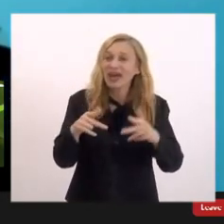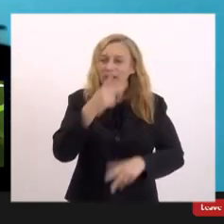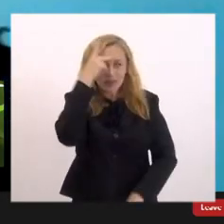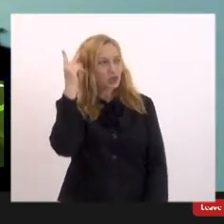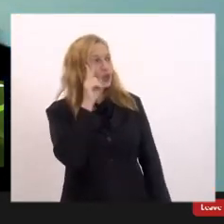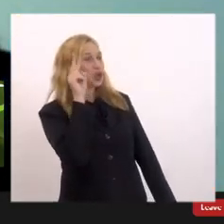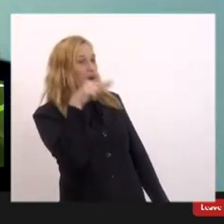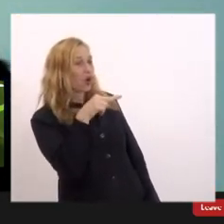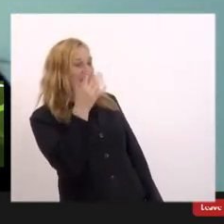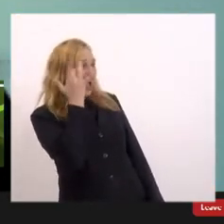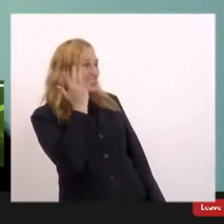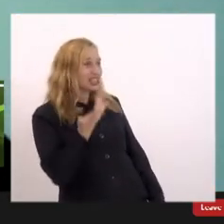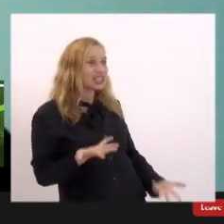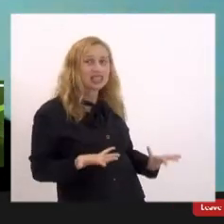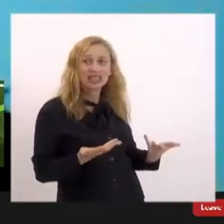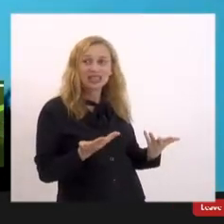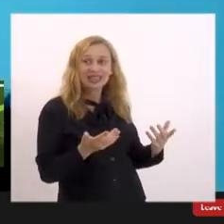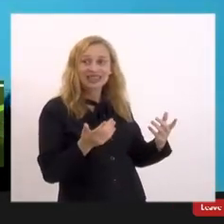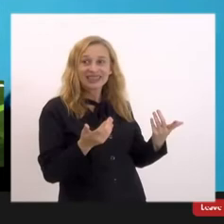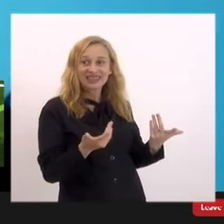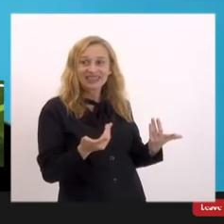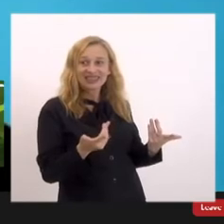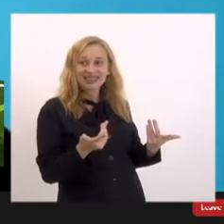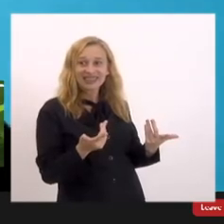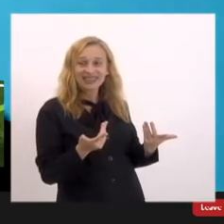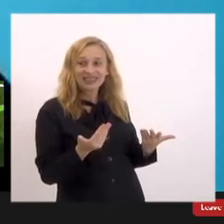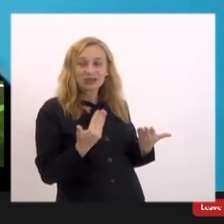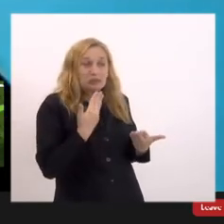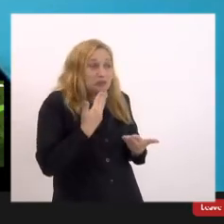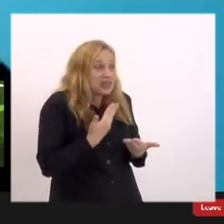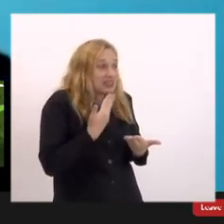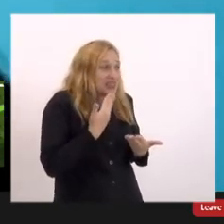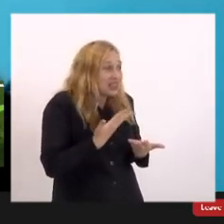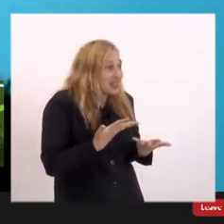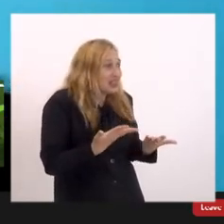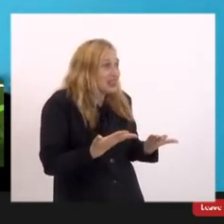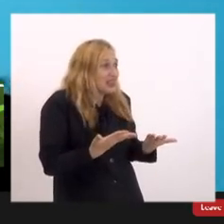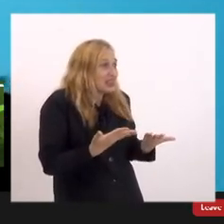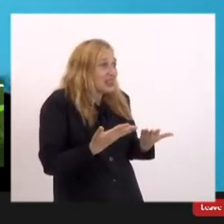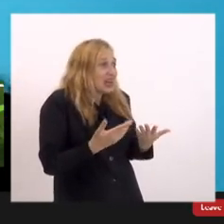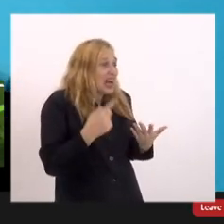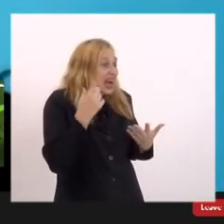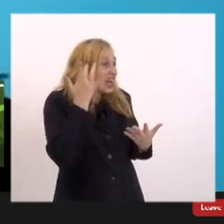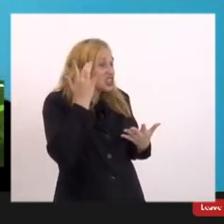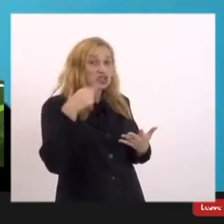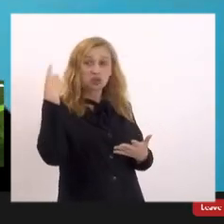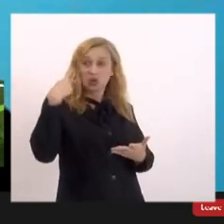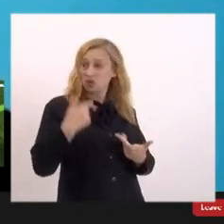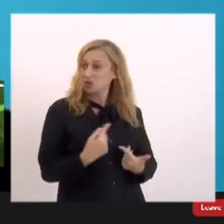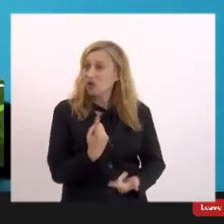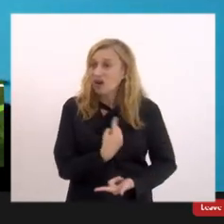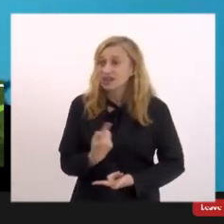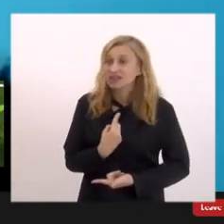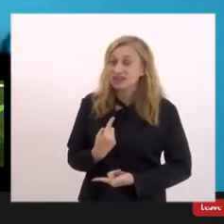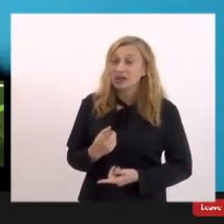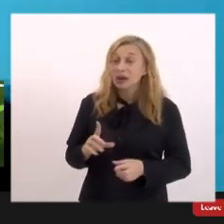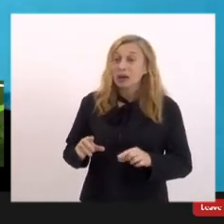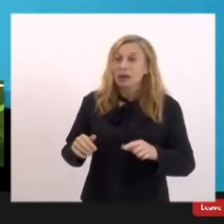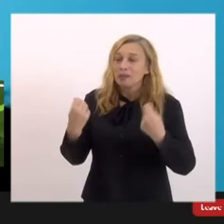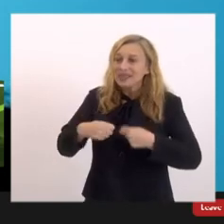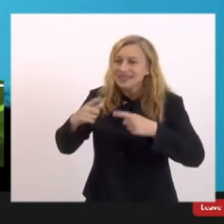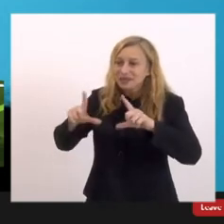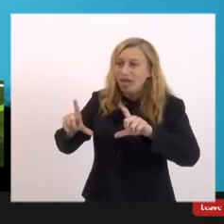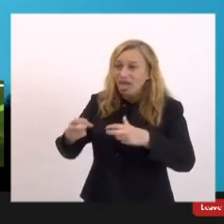até que a gente está esgrimando aqui, como disse o William Bonney, como loucos. Porque a gente, para ser ouvido, precisa